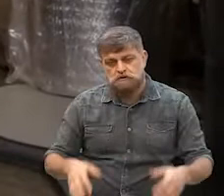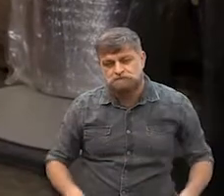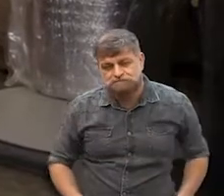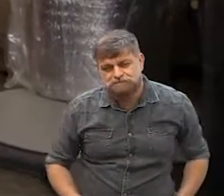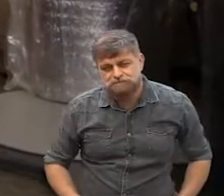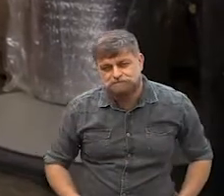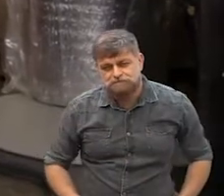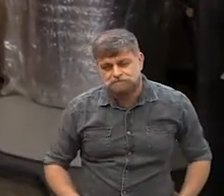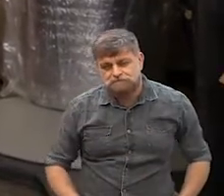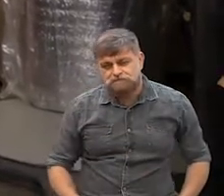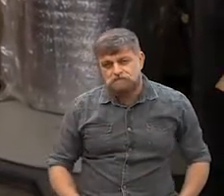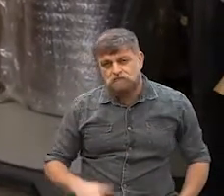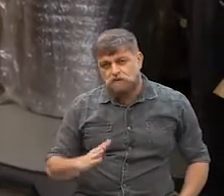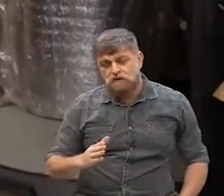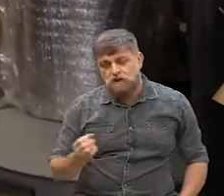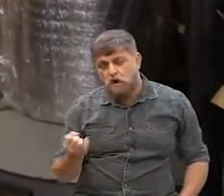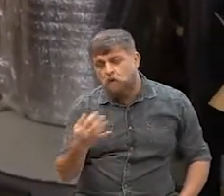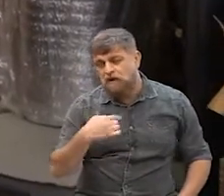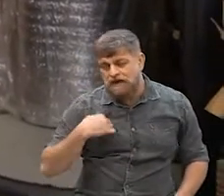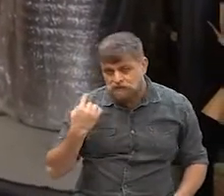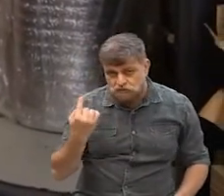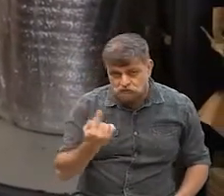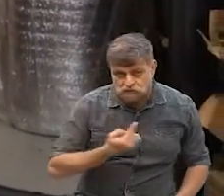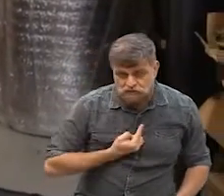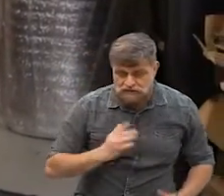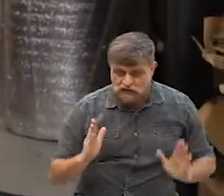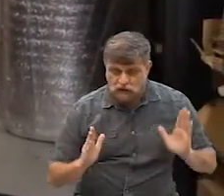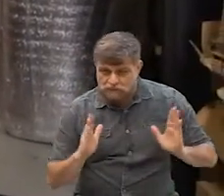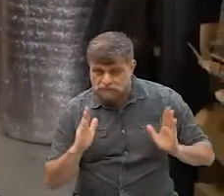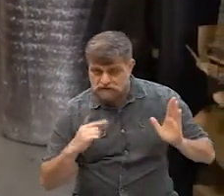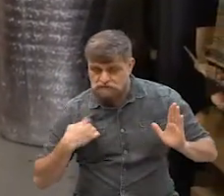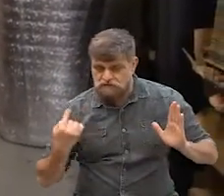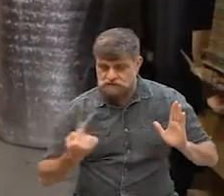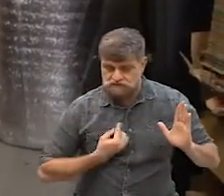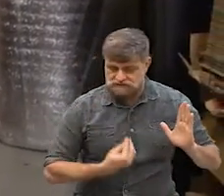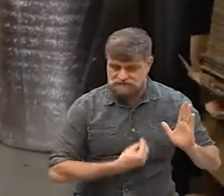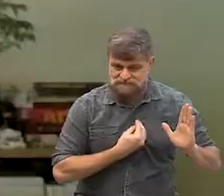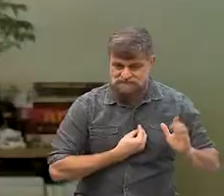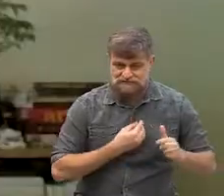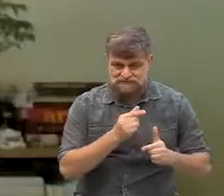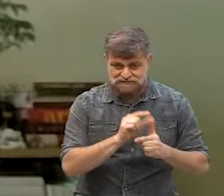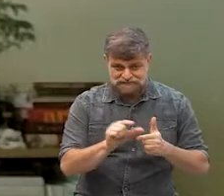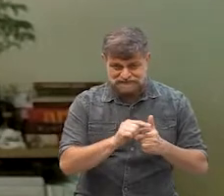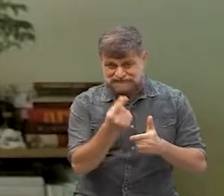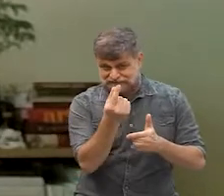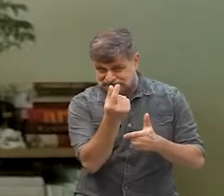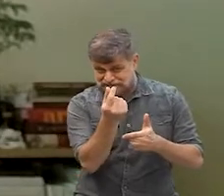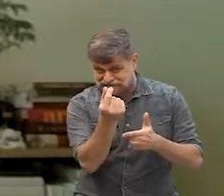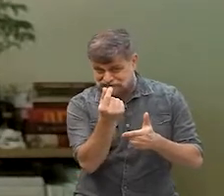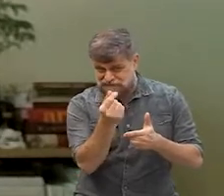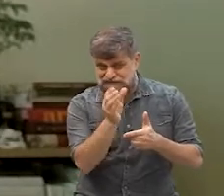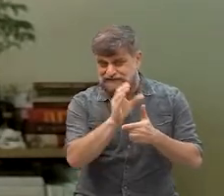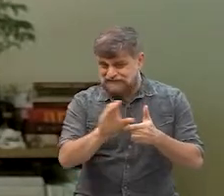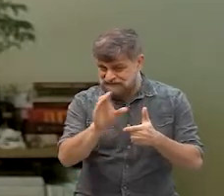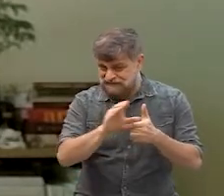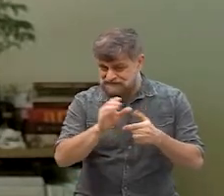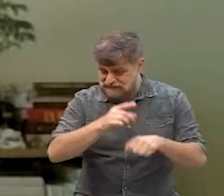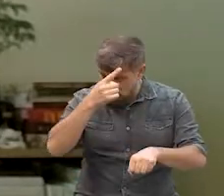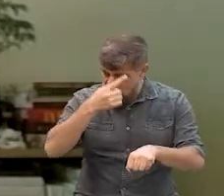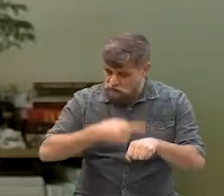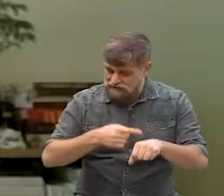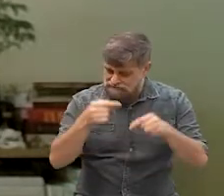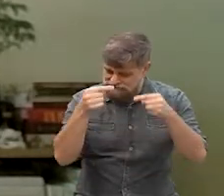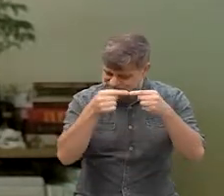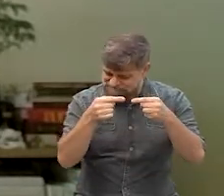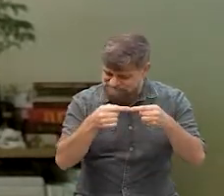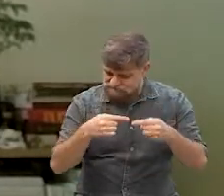O quanto nós, especialmente numa época onde a gente está passando por uma crise econômica também, eu acho que esse é o momento ideal da